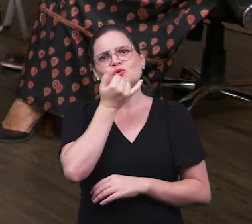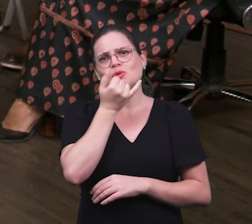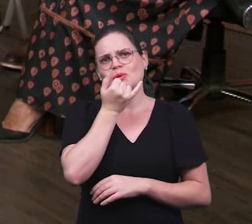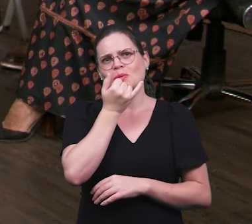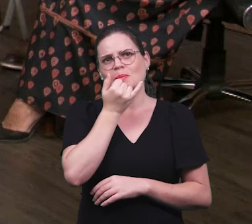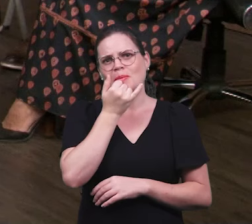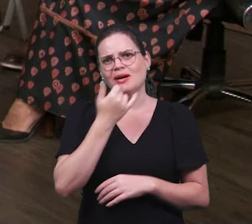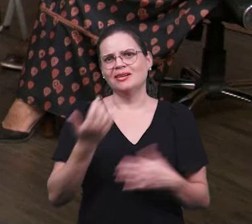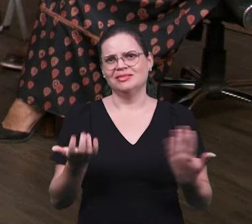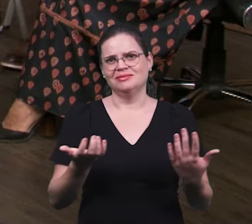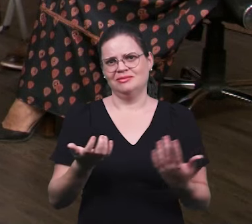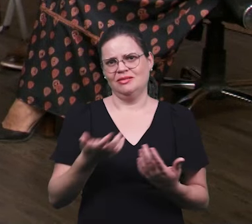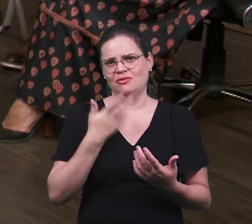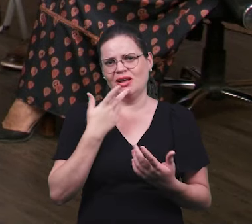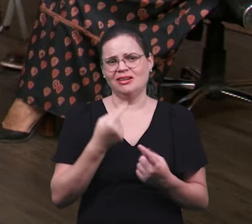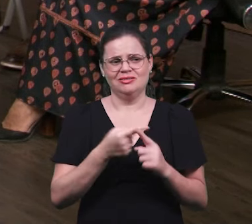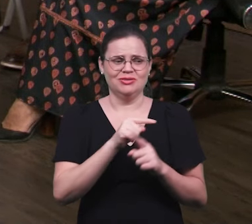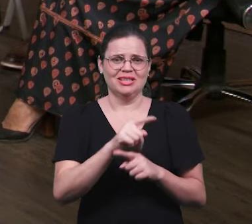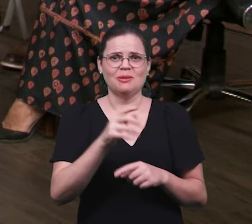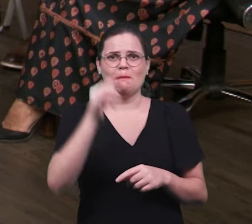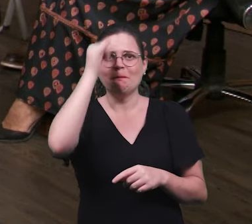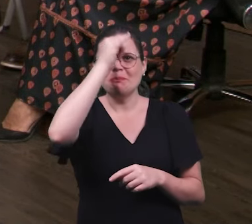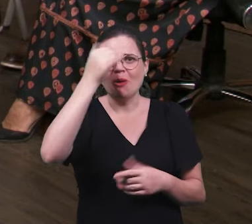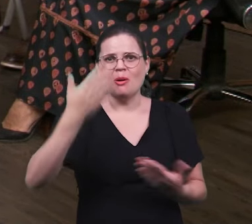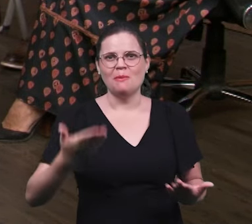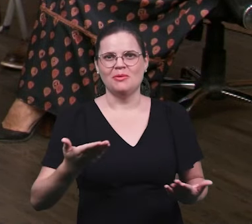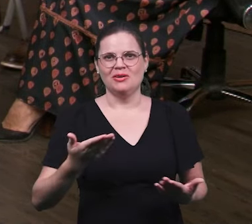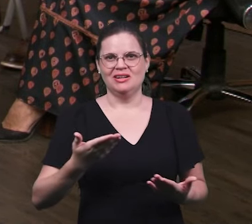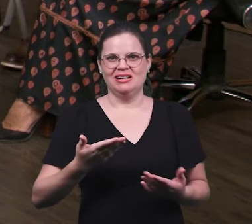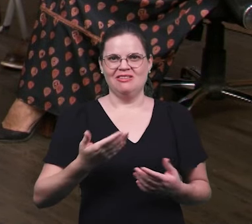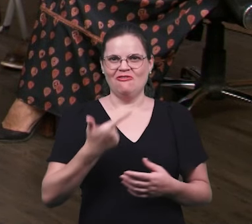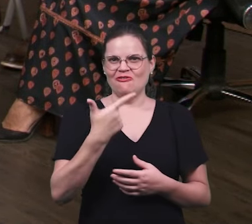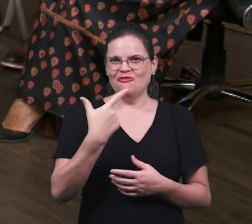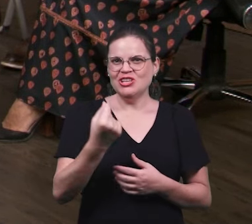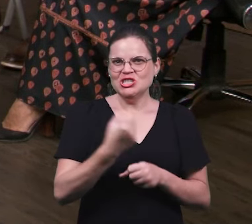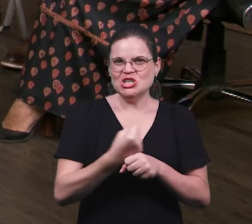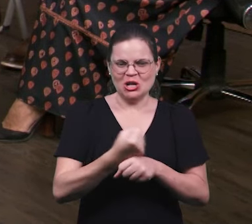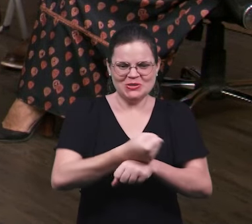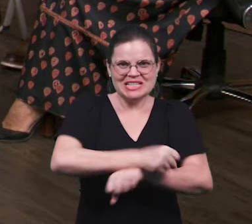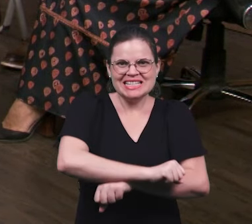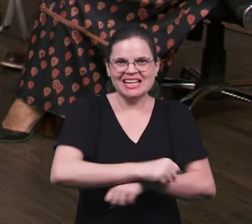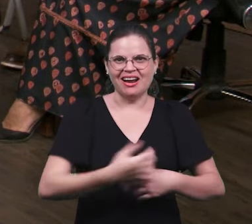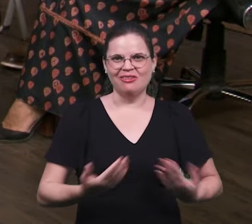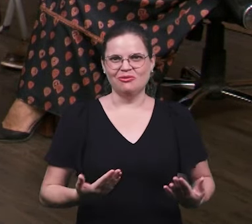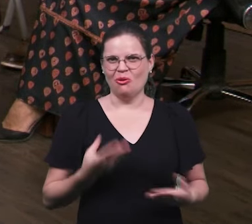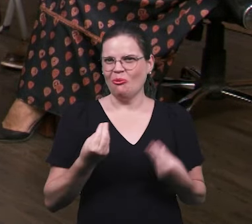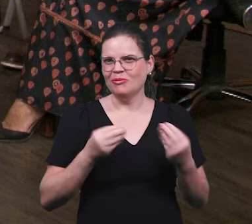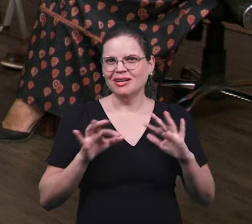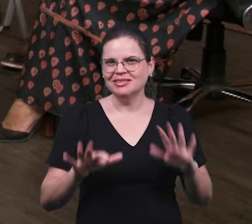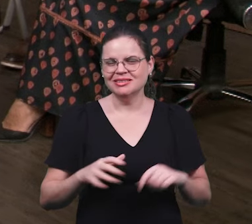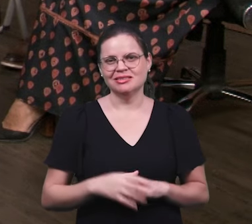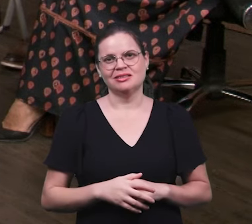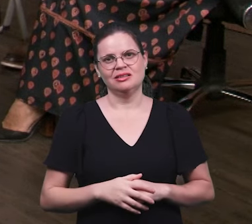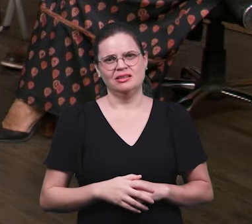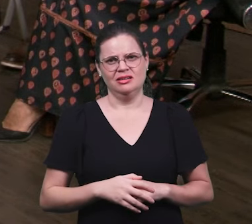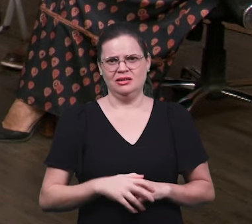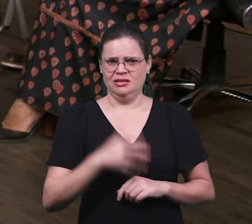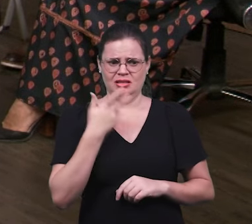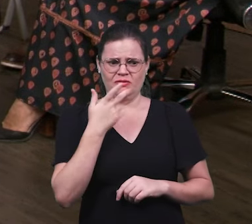tão bobo, tão que você foi explorado 20 anos, você está falando mal de você mesmo. Não é